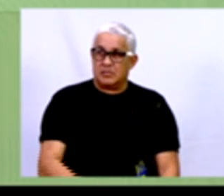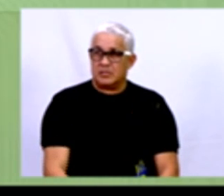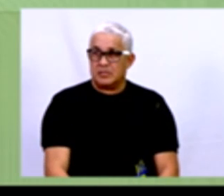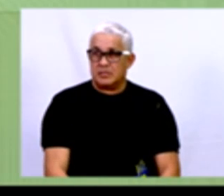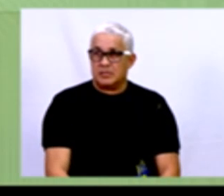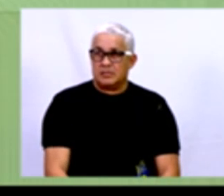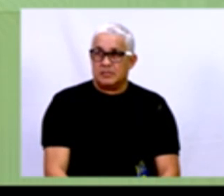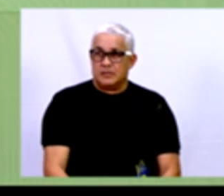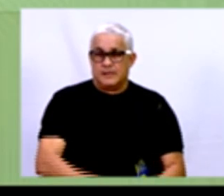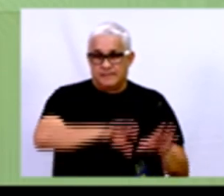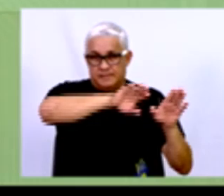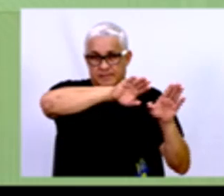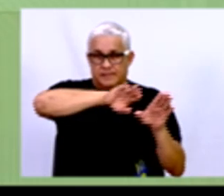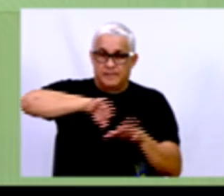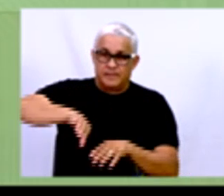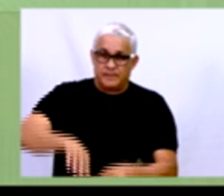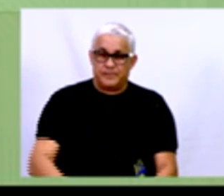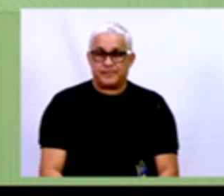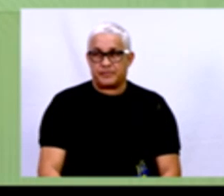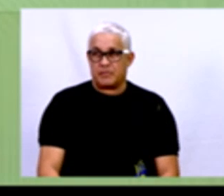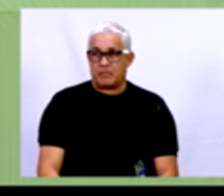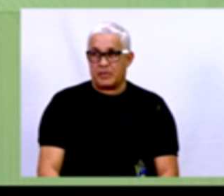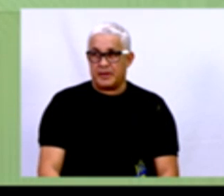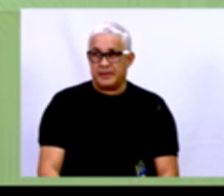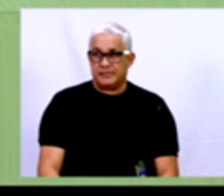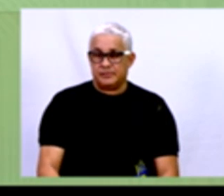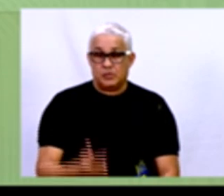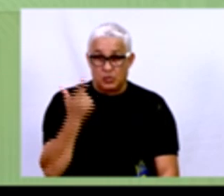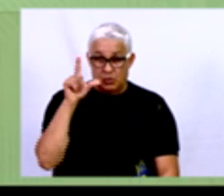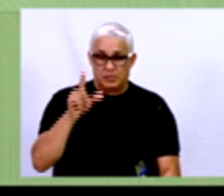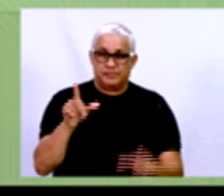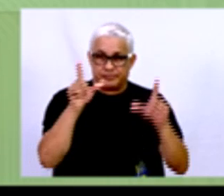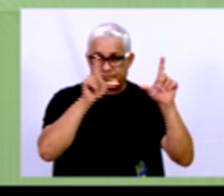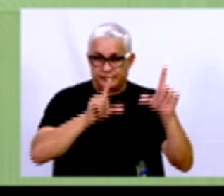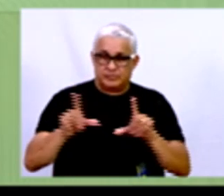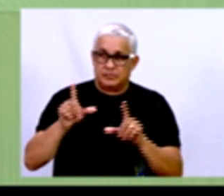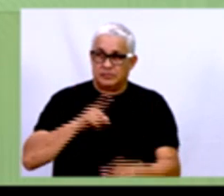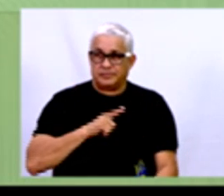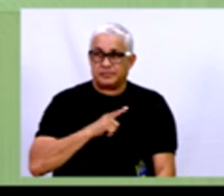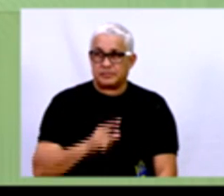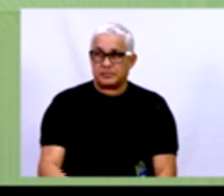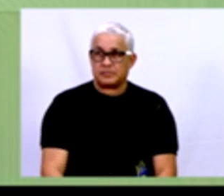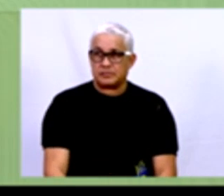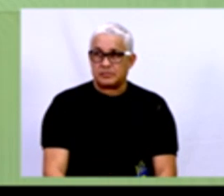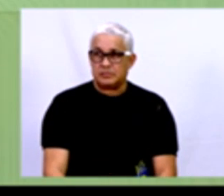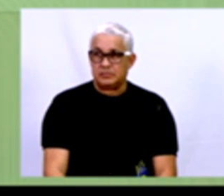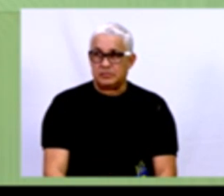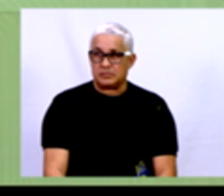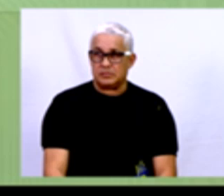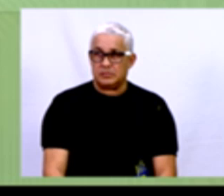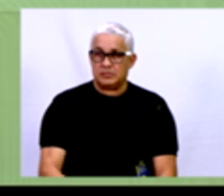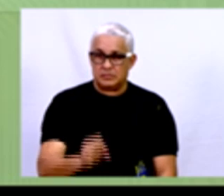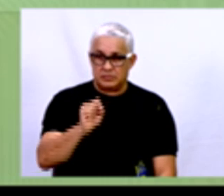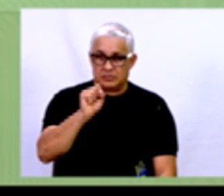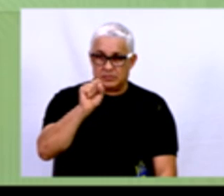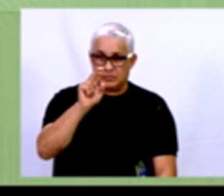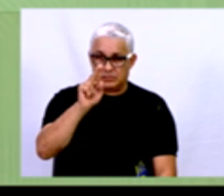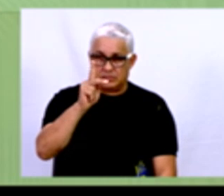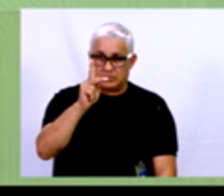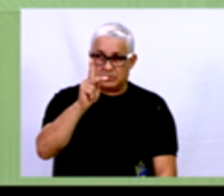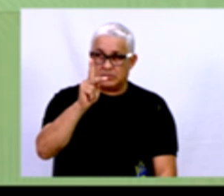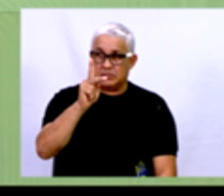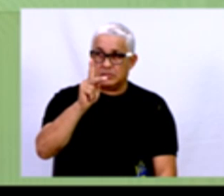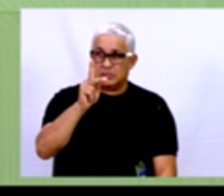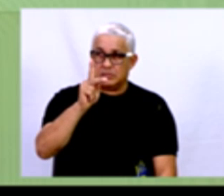Bom, e aqui nesse outro exemplo, nós temos aqui, ó, supositório do